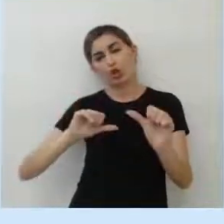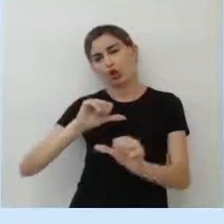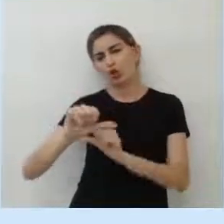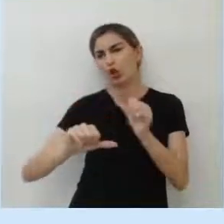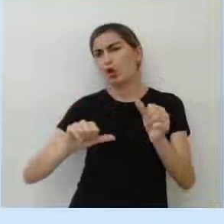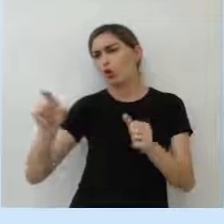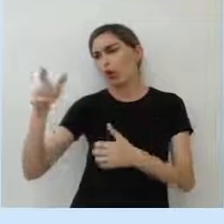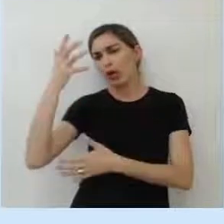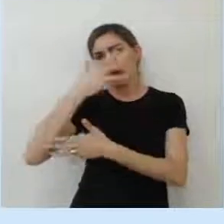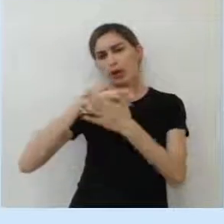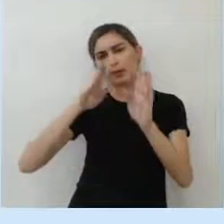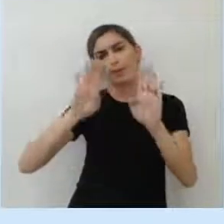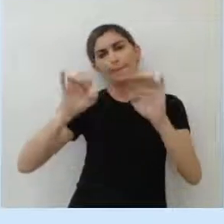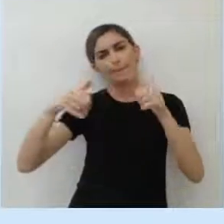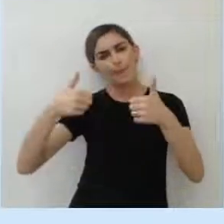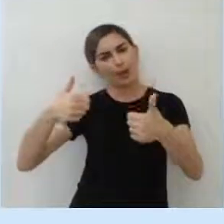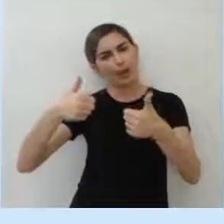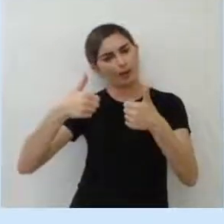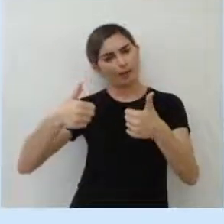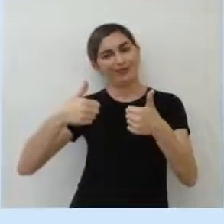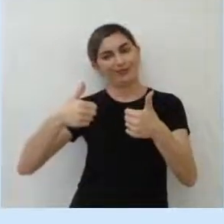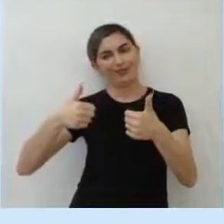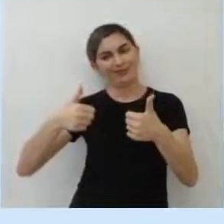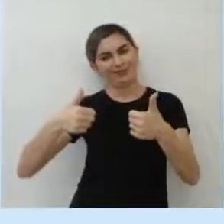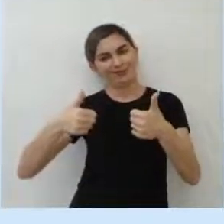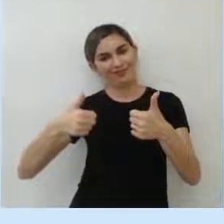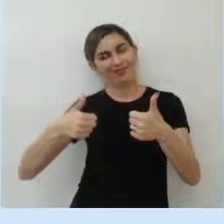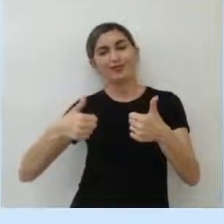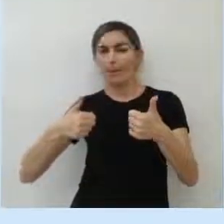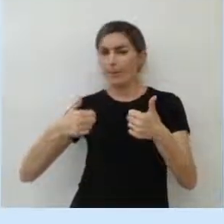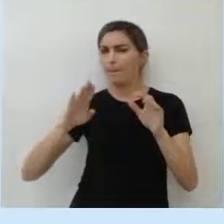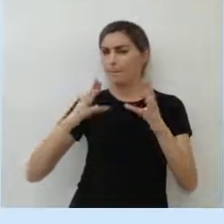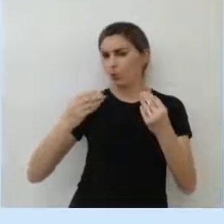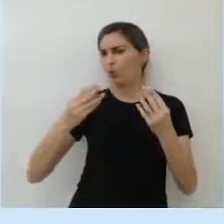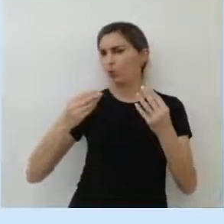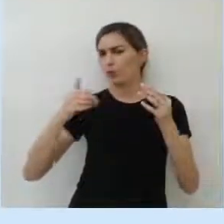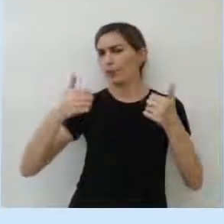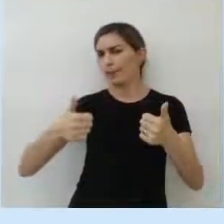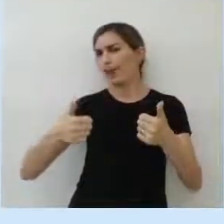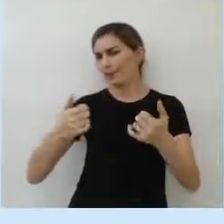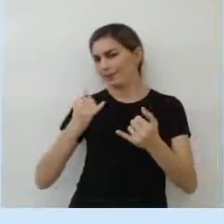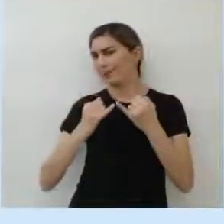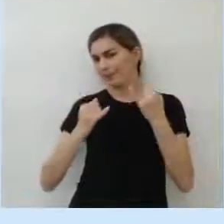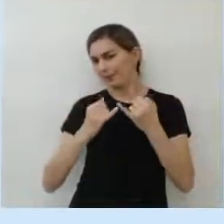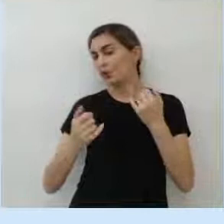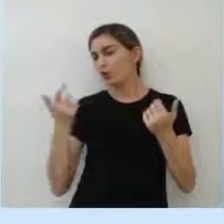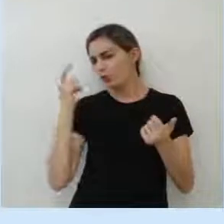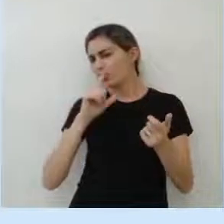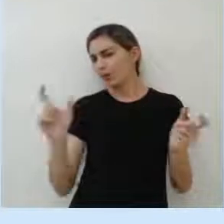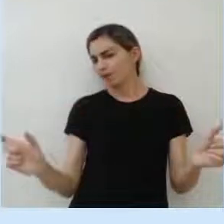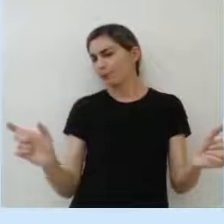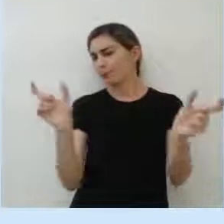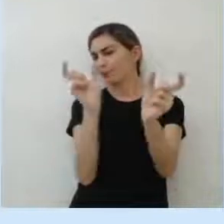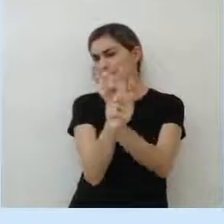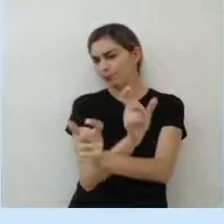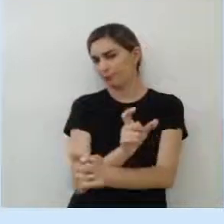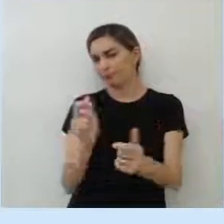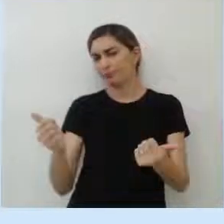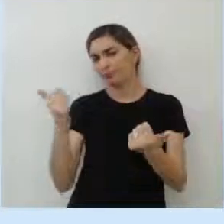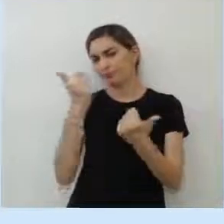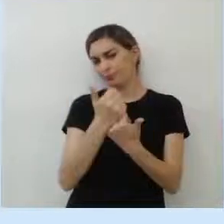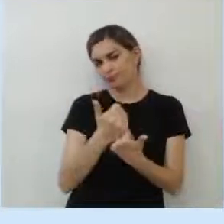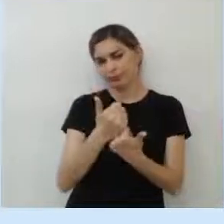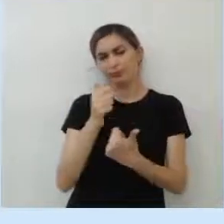mal com L por bem, eu vou dizer o menino canta muito bem. Percebe que você consegue fazer essa substituição?